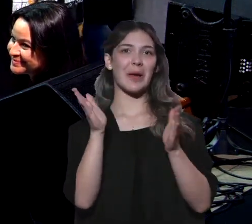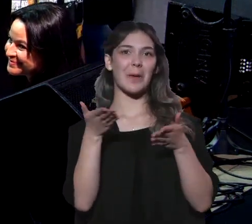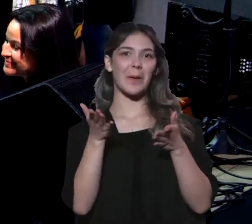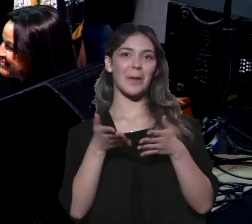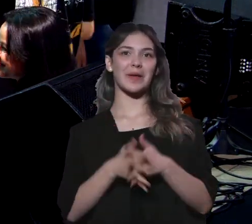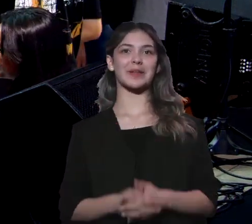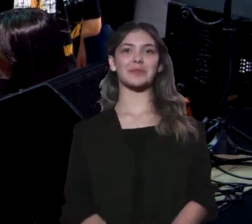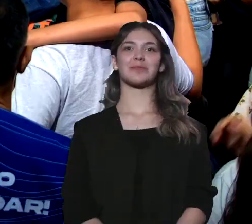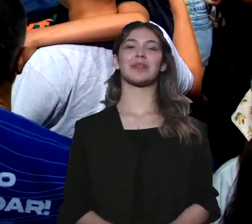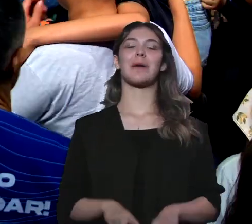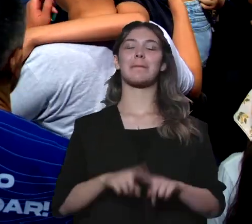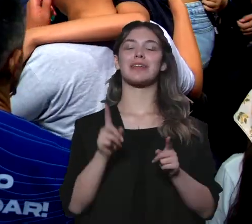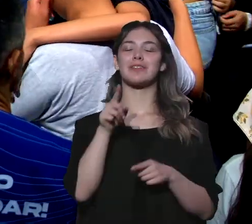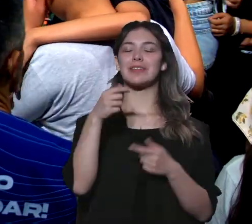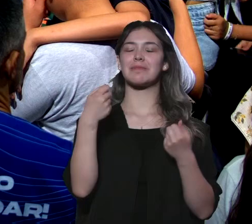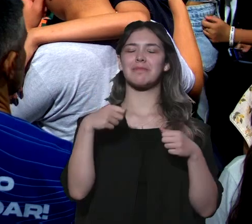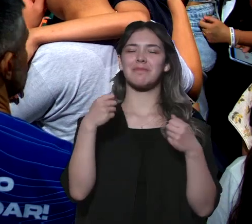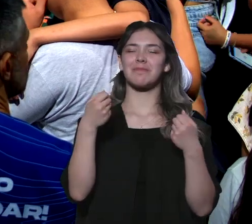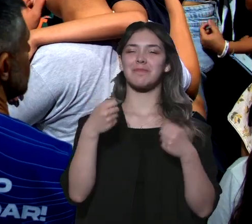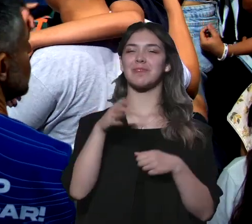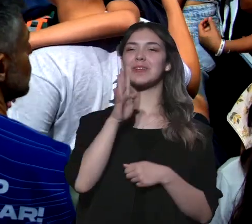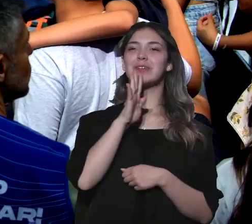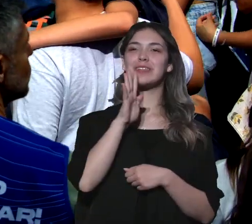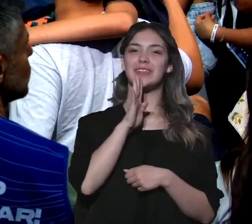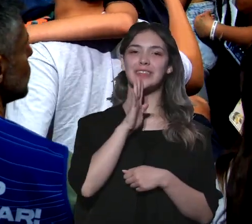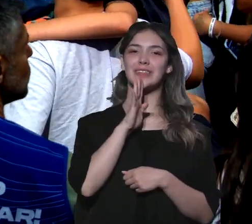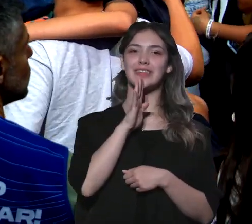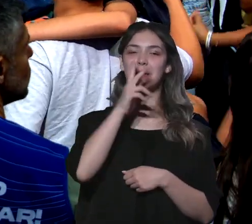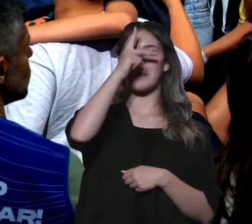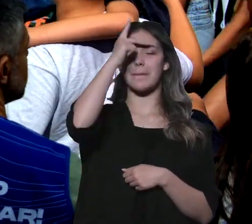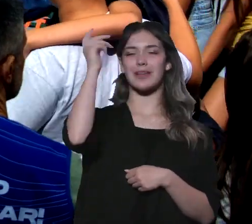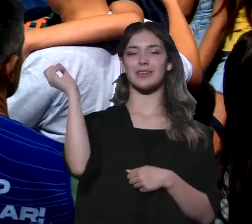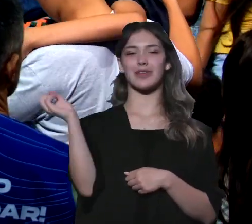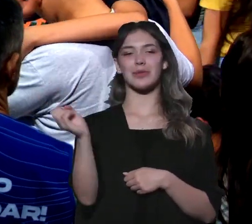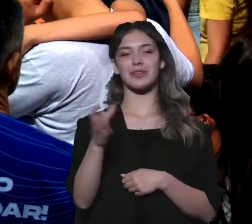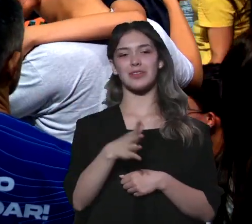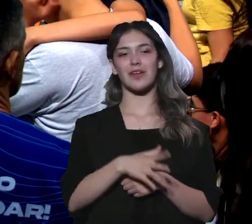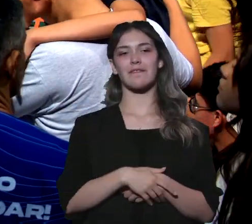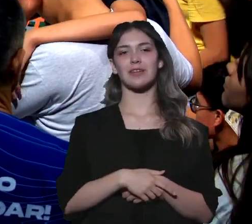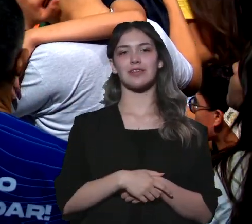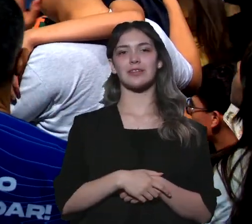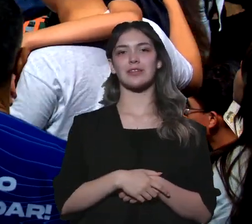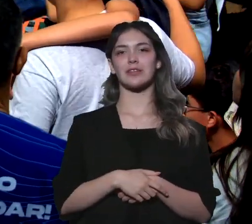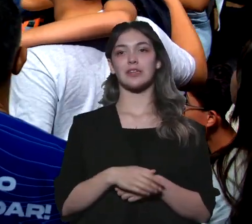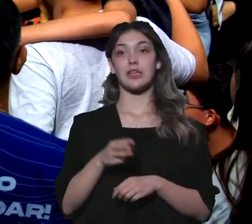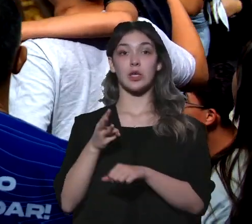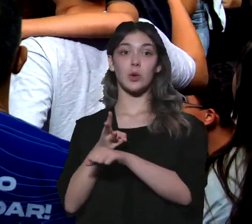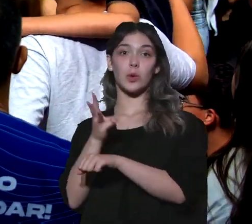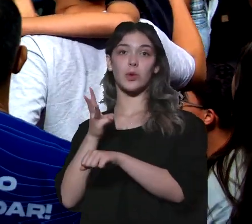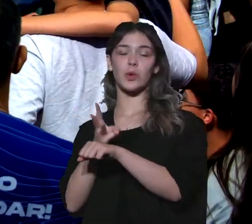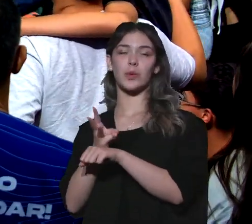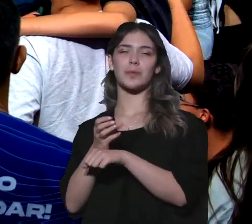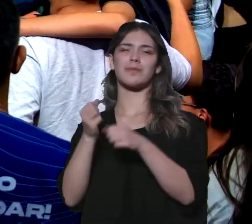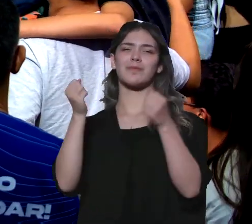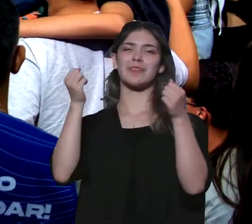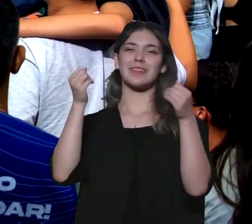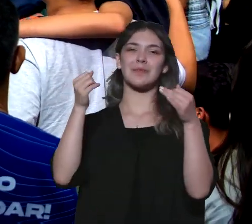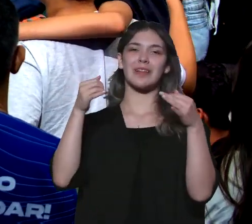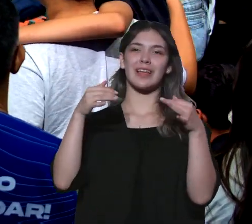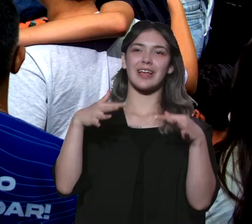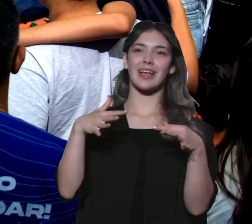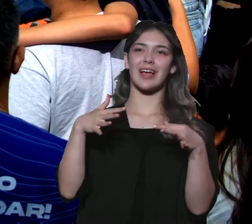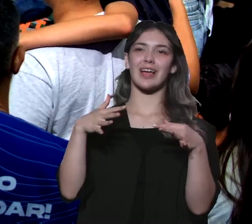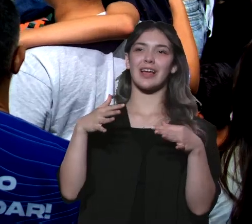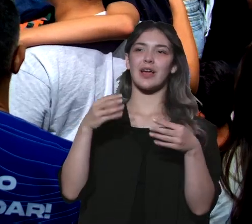Você precisa conhecer gente nova. E você vai cair nesse grupo. A gente vai te explicar maneiras de conhecer mais a Deus e maneiras de conhecer gente